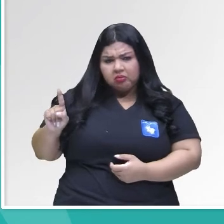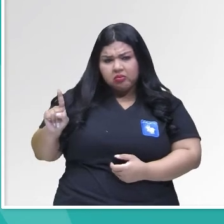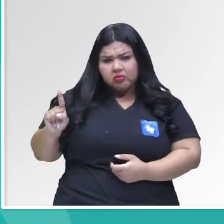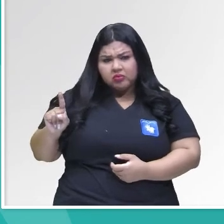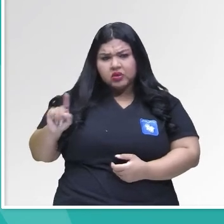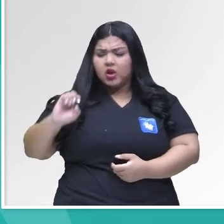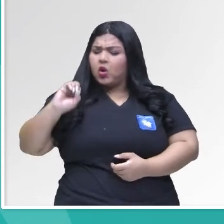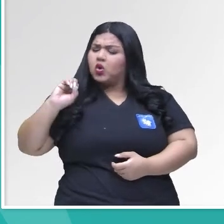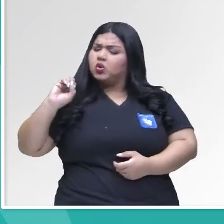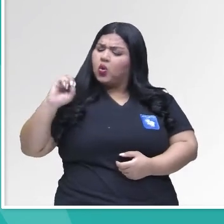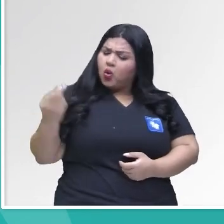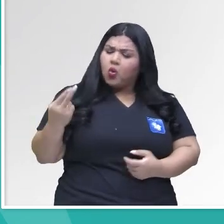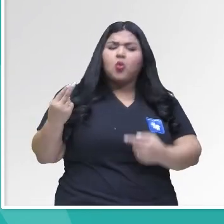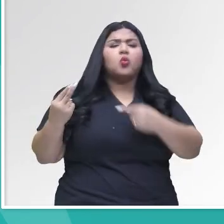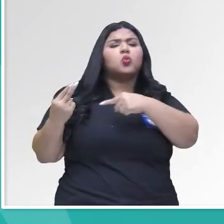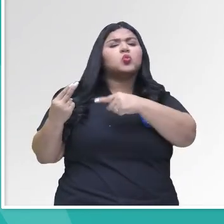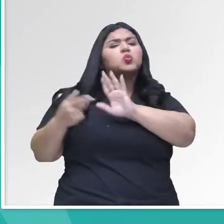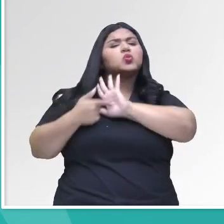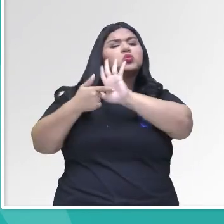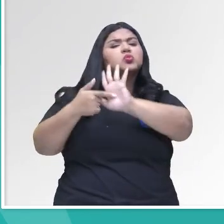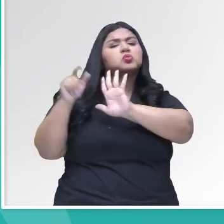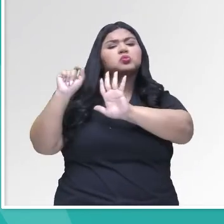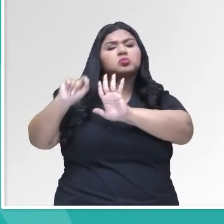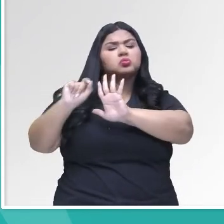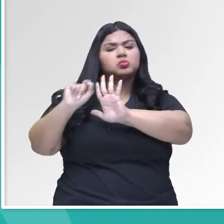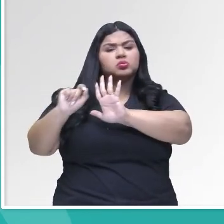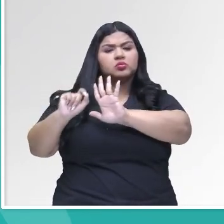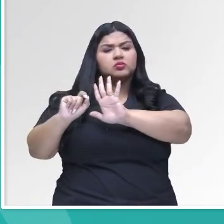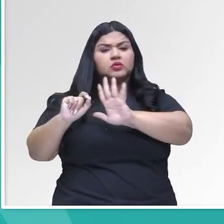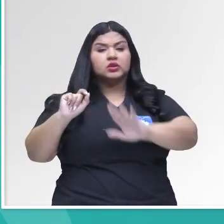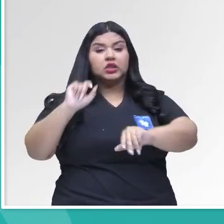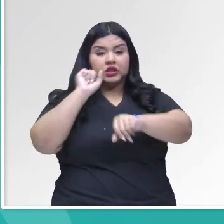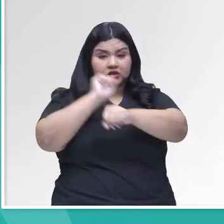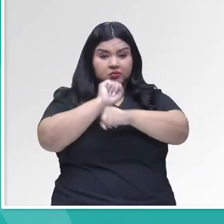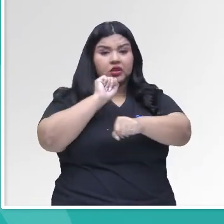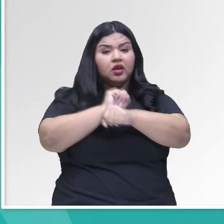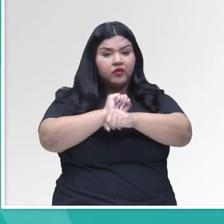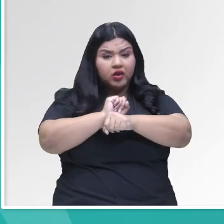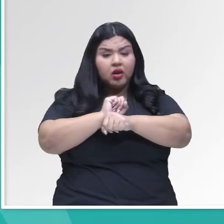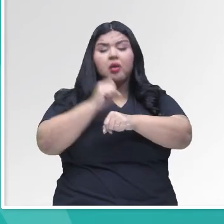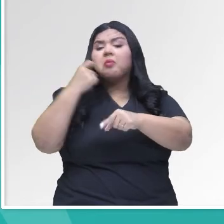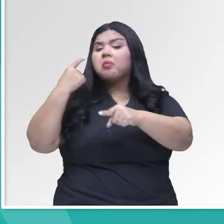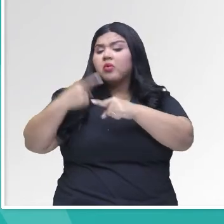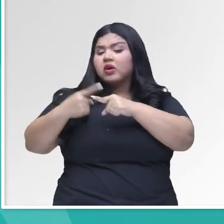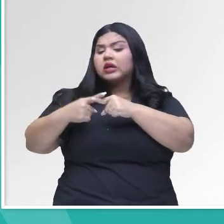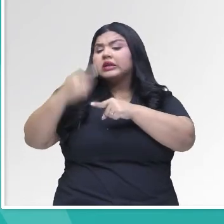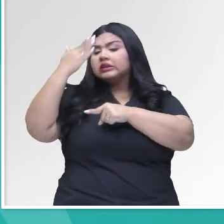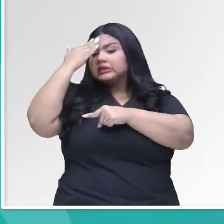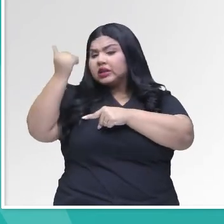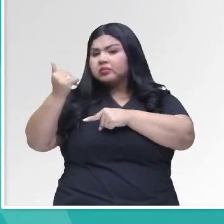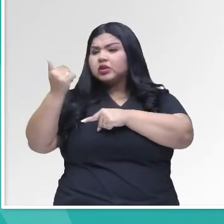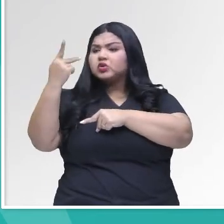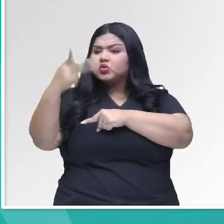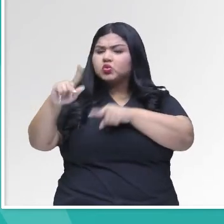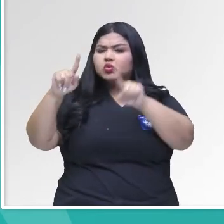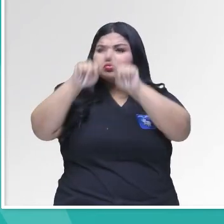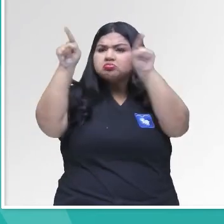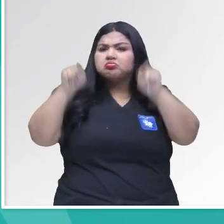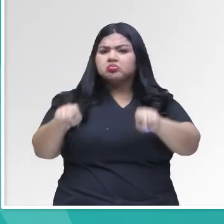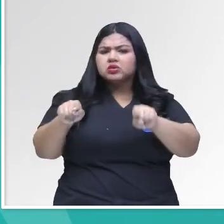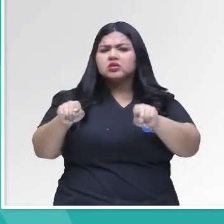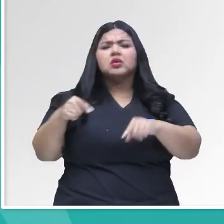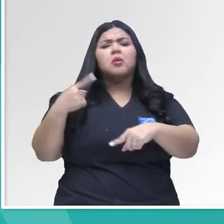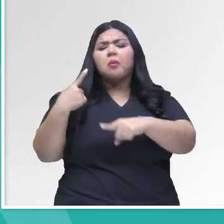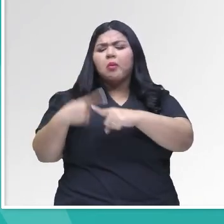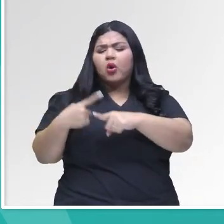Esse ou está indicando o quê? Esperavam-no porque sabiam de sua indecisão. E o porquê é utilizado